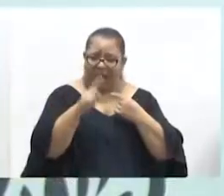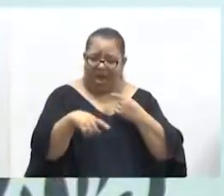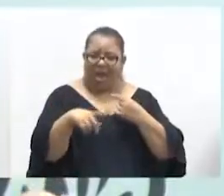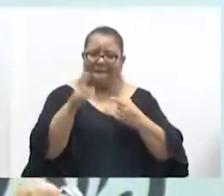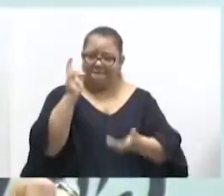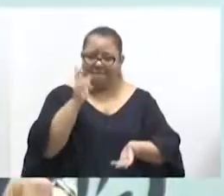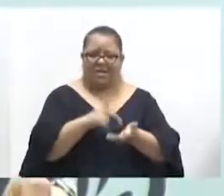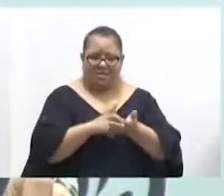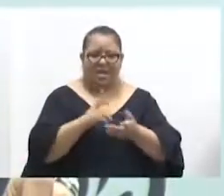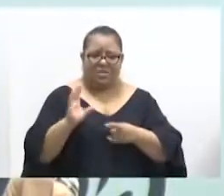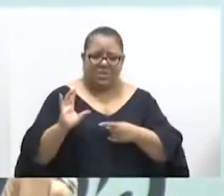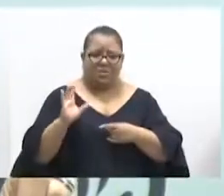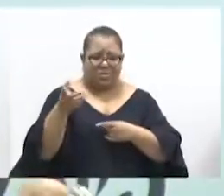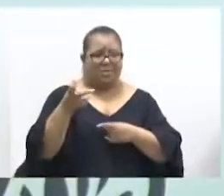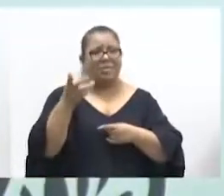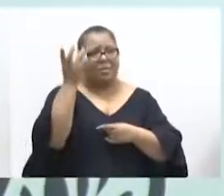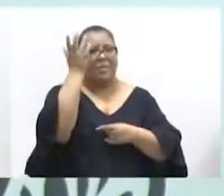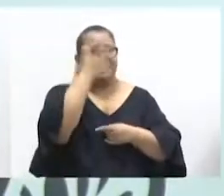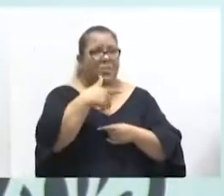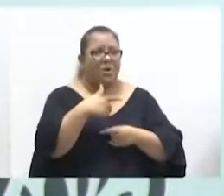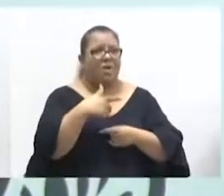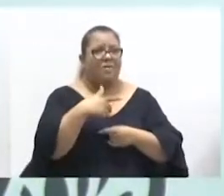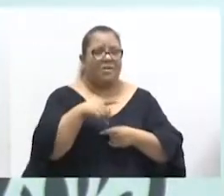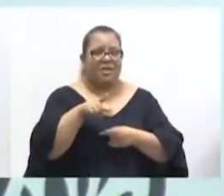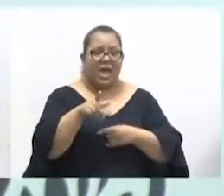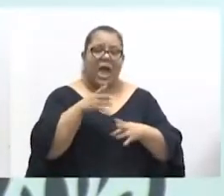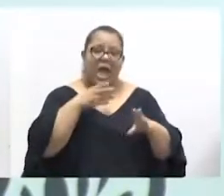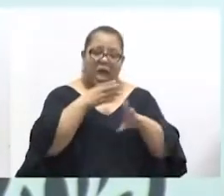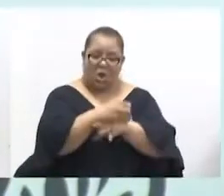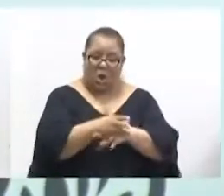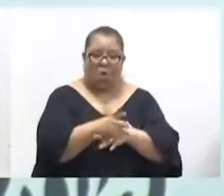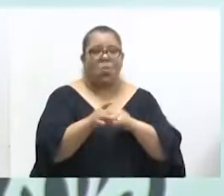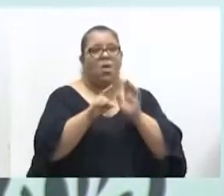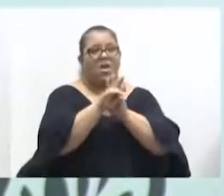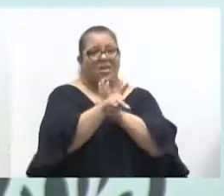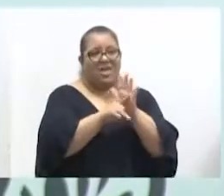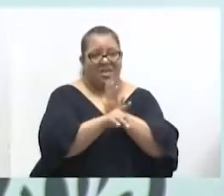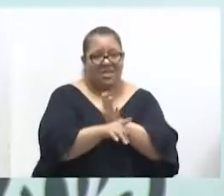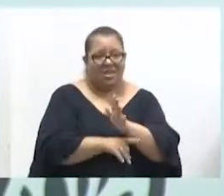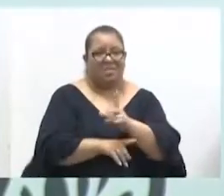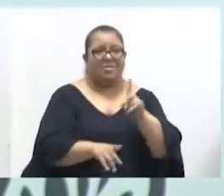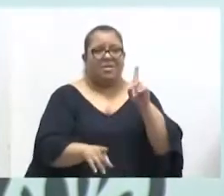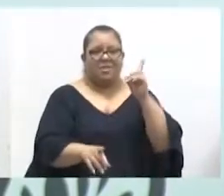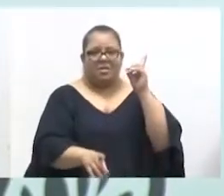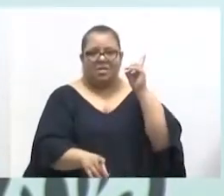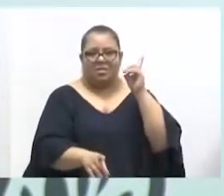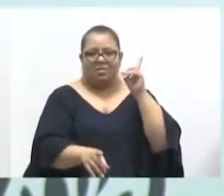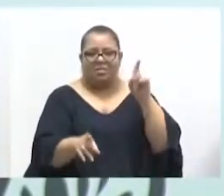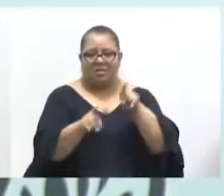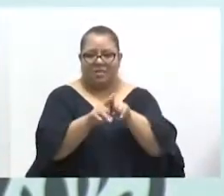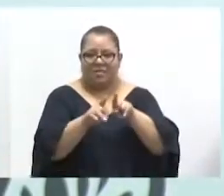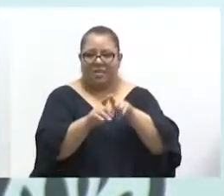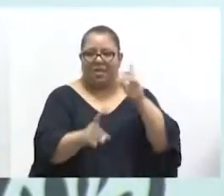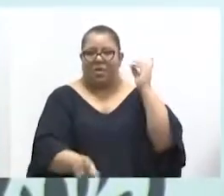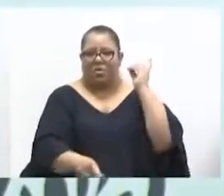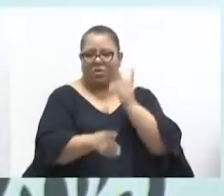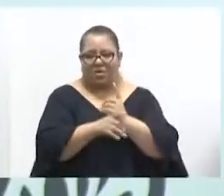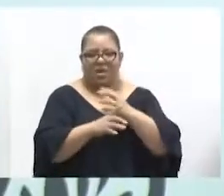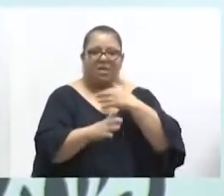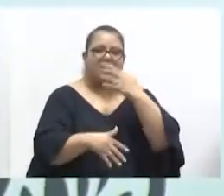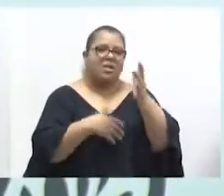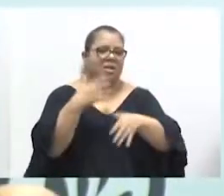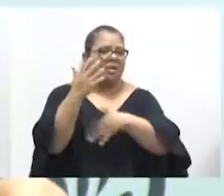confirmado. Então, ele entrou, efetuou aqueles exames e fez o diagnóstico. Nem sempre consegue fazer o estadiamento, mas